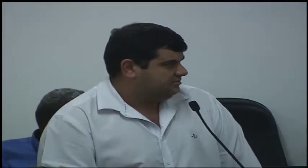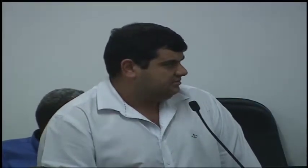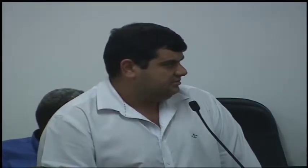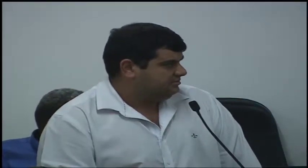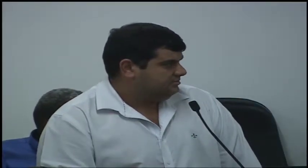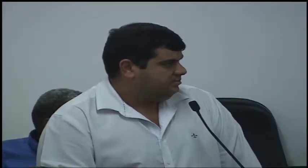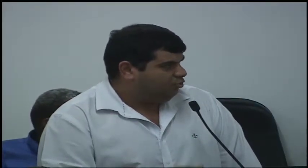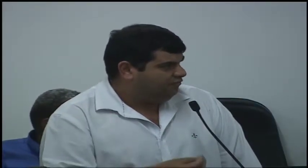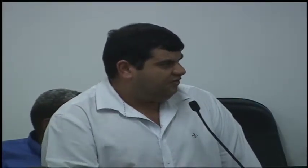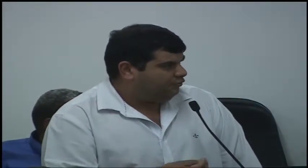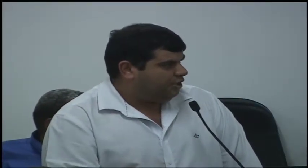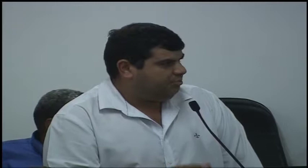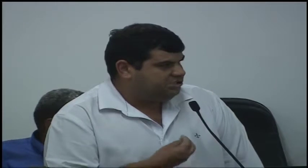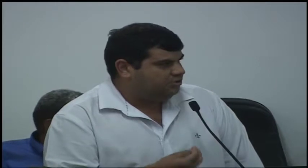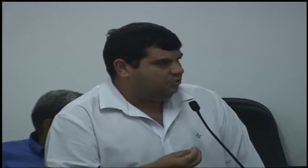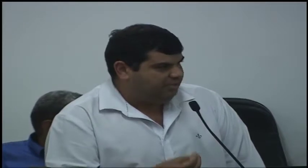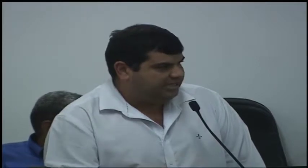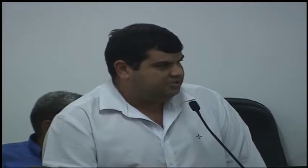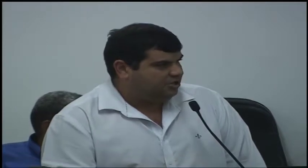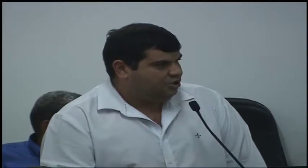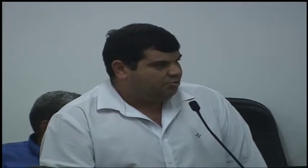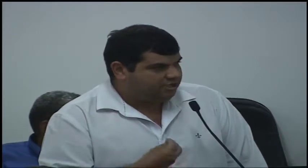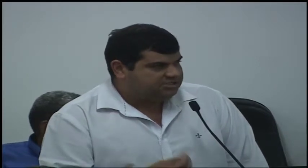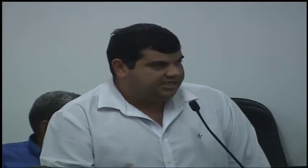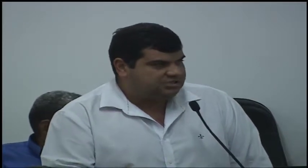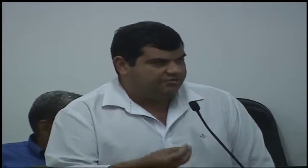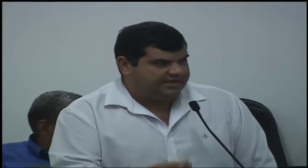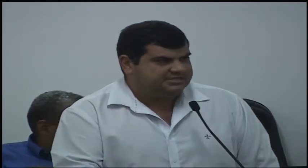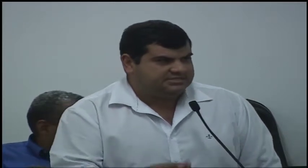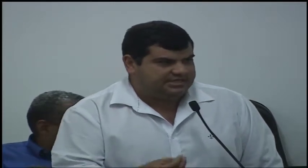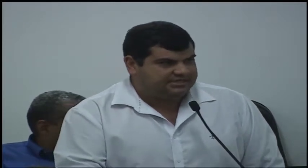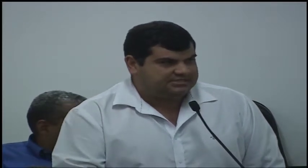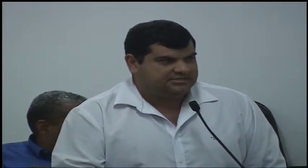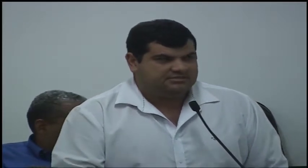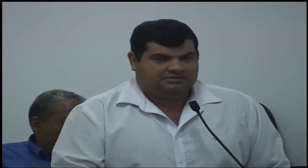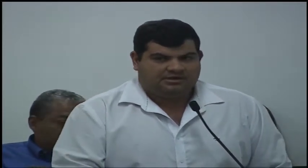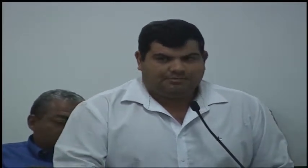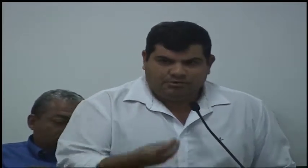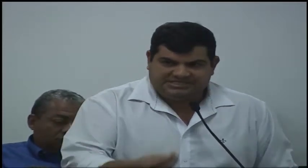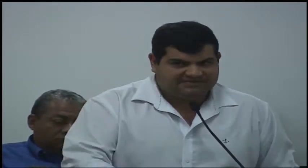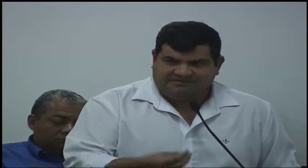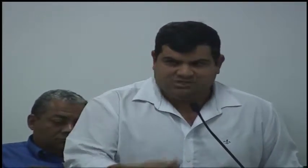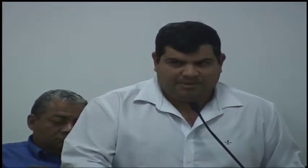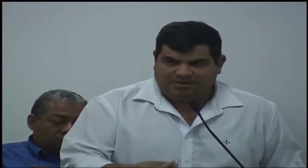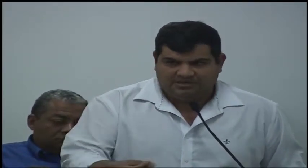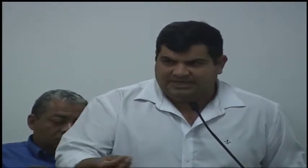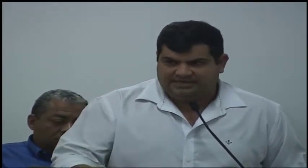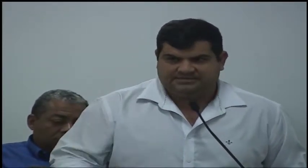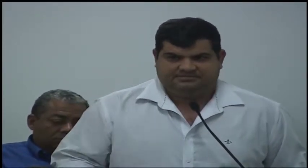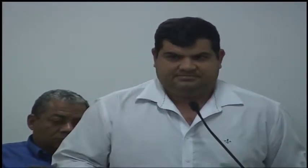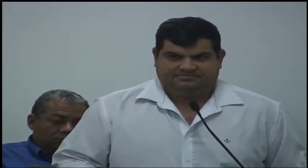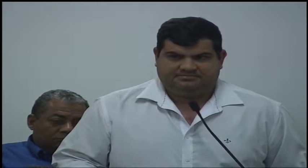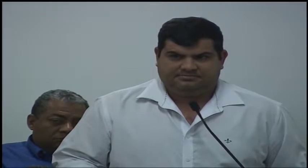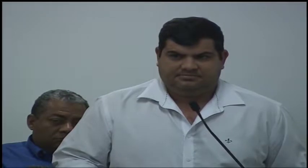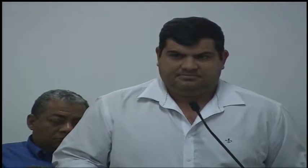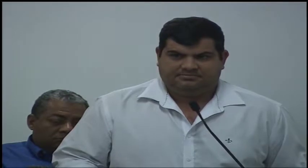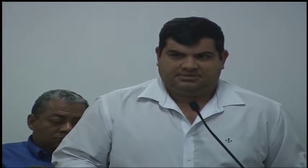resistência. Por favor, é o pedido que eu peço, porque eu sei que se houver resistência, a polícia vai fazer o papel dela.